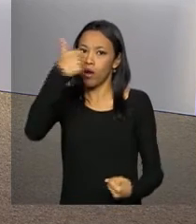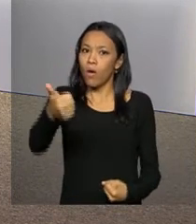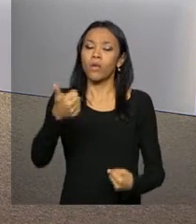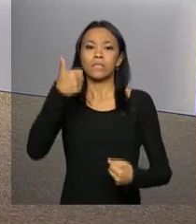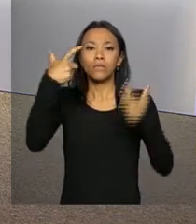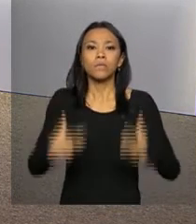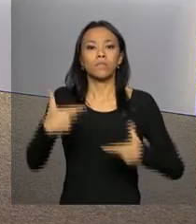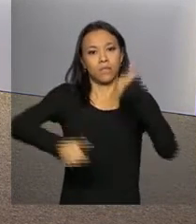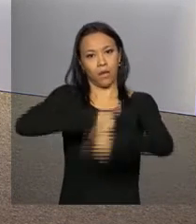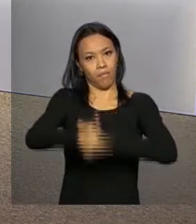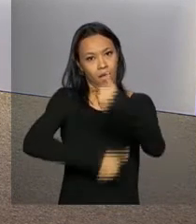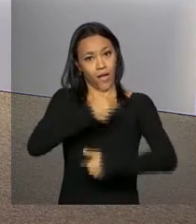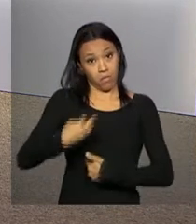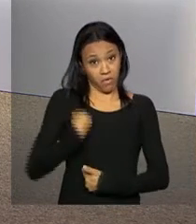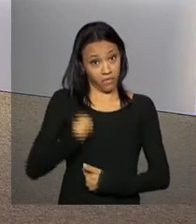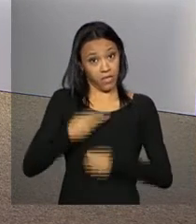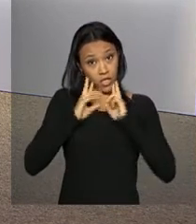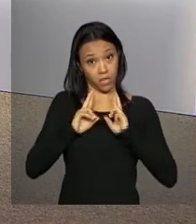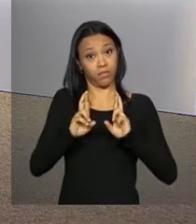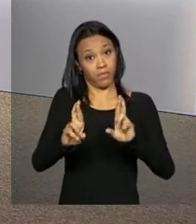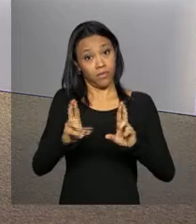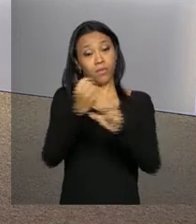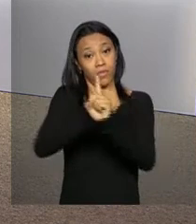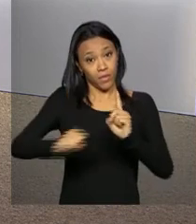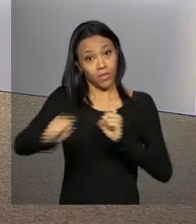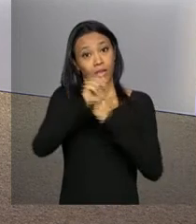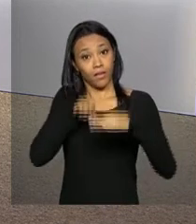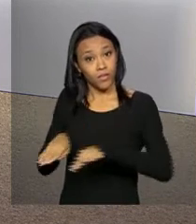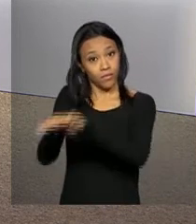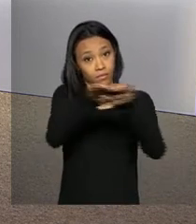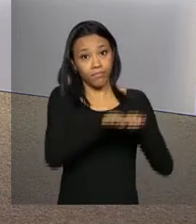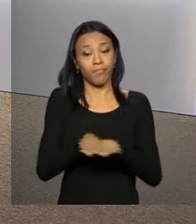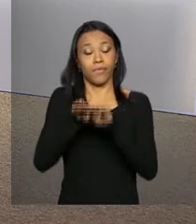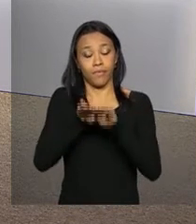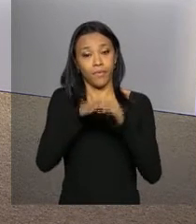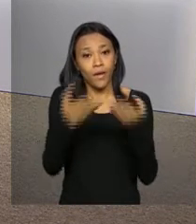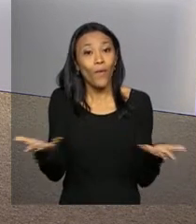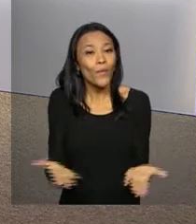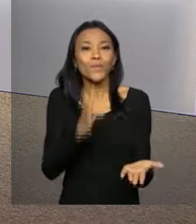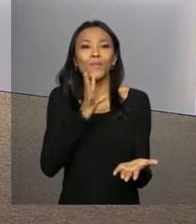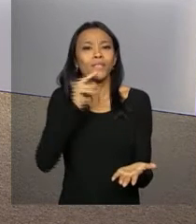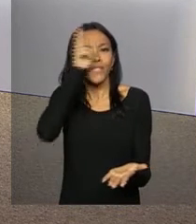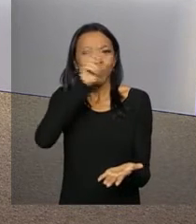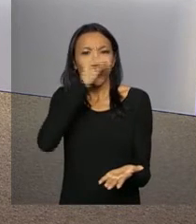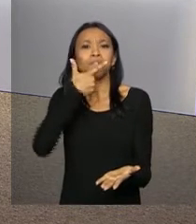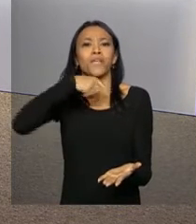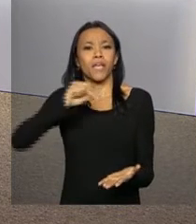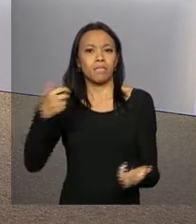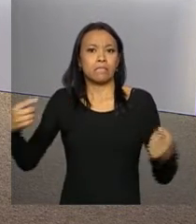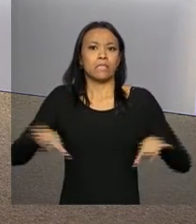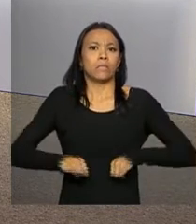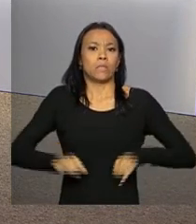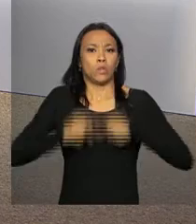condições de trabalho, uma vida mais digna e uma sociedade mais justa e igualitária. Conheça hoje a história de quem foi vítima de